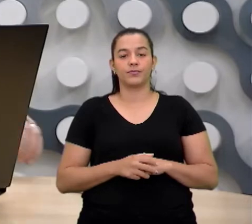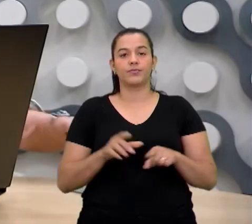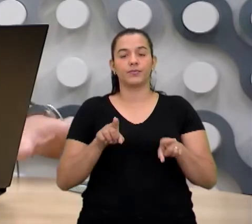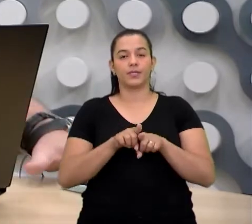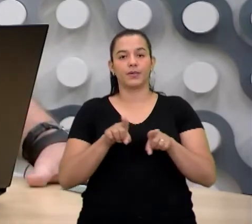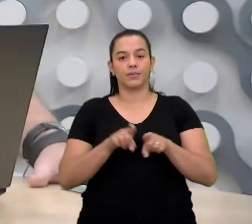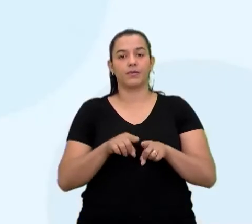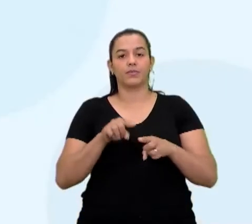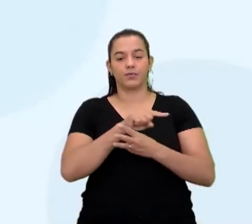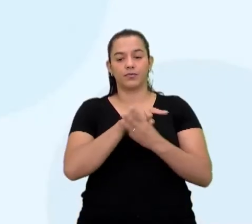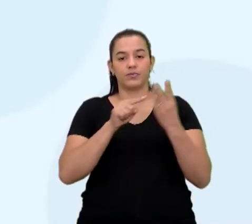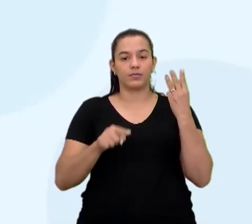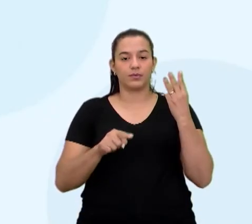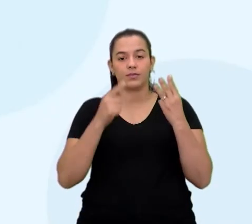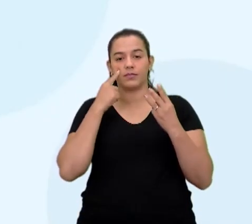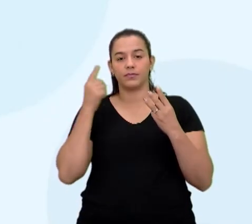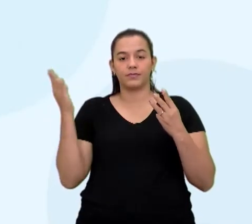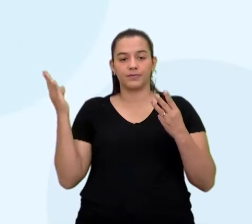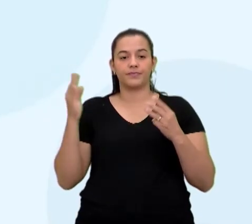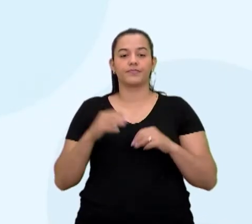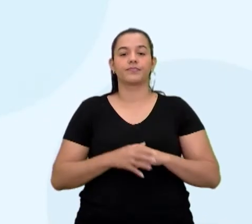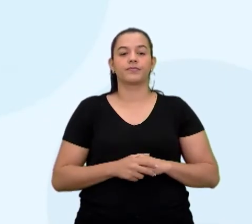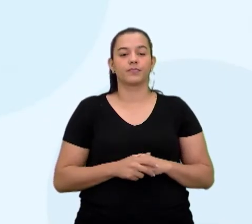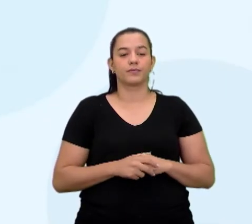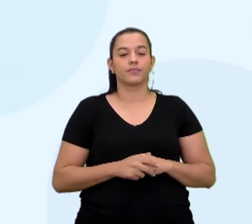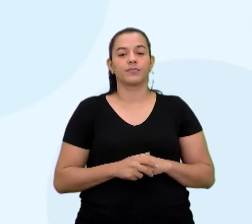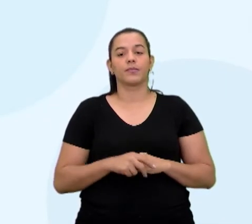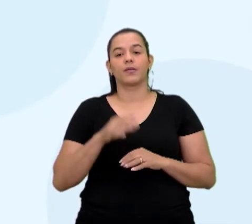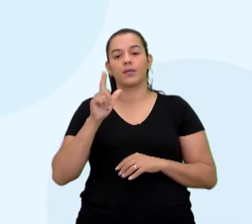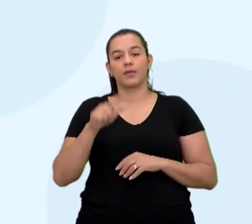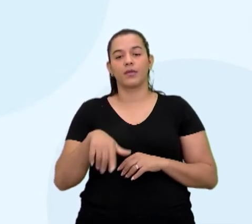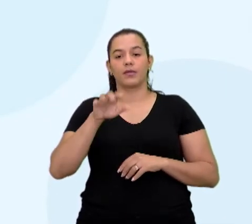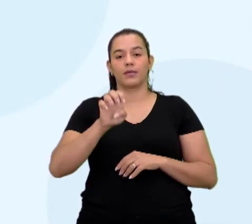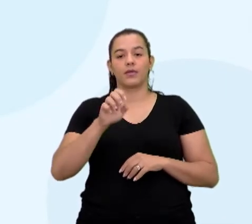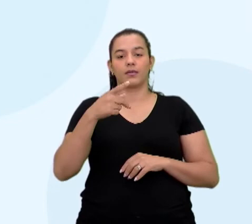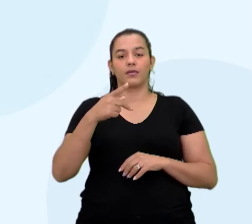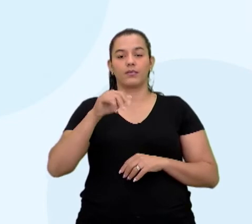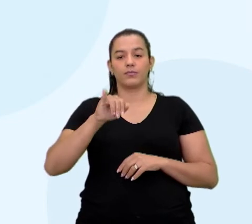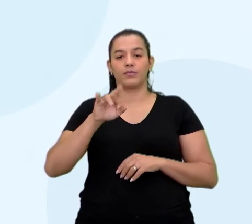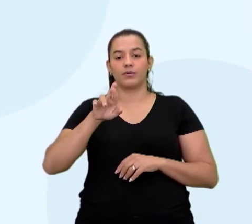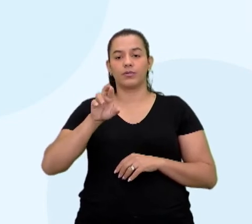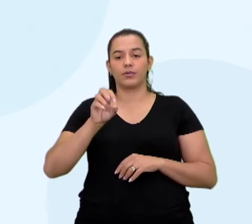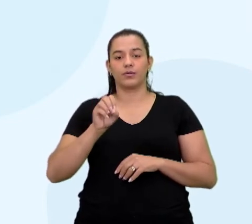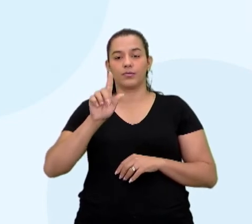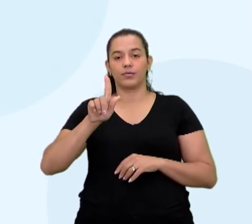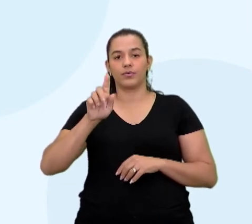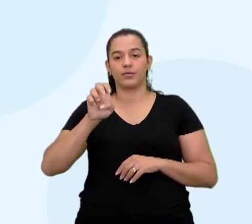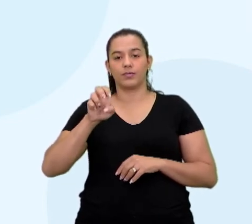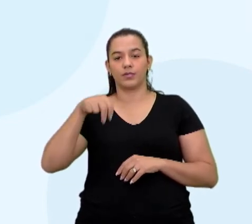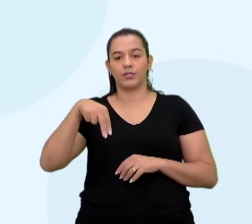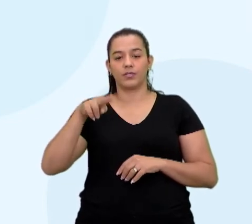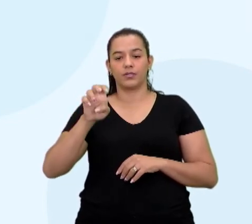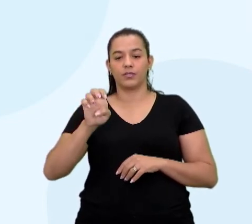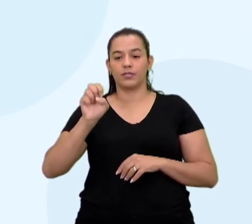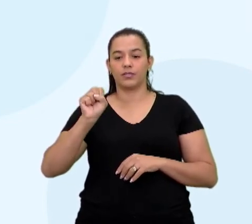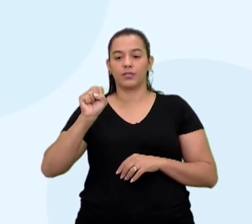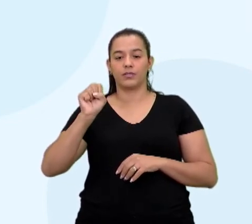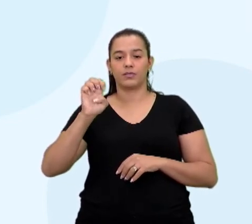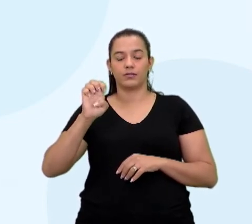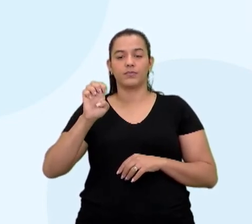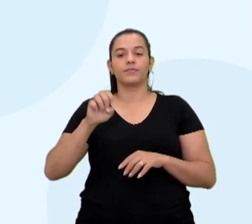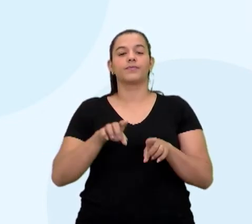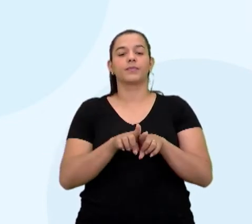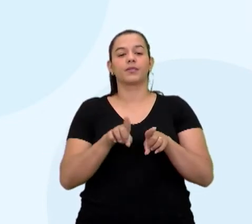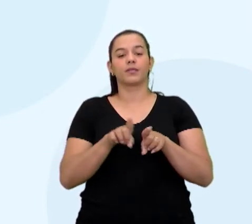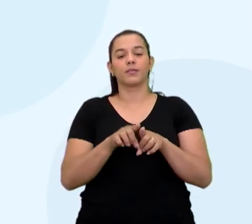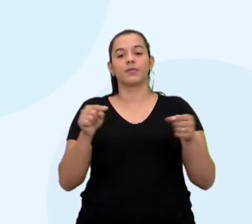3 exemplos. Então, é uma expressão aí que foi tratada aí no final do século XIX. Né?